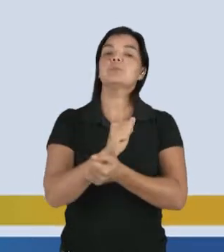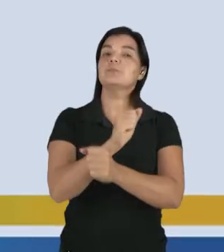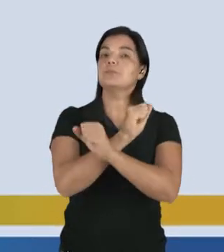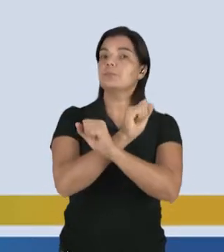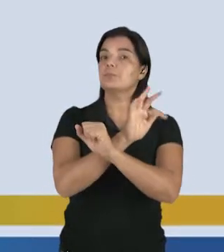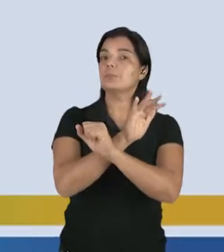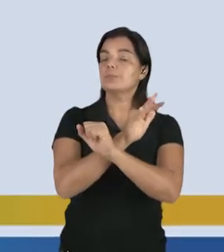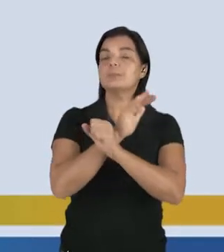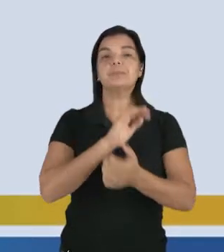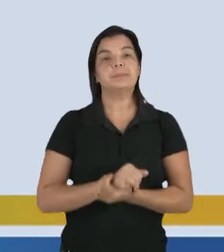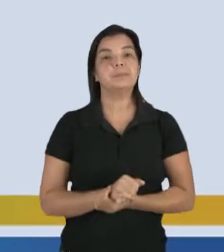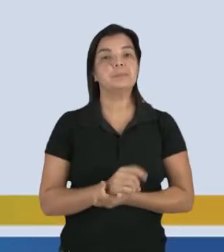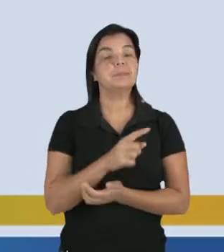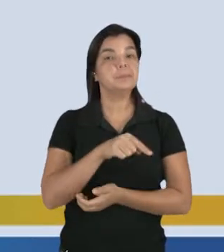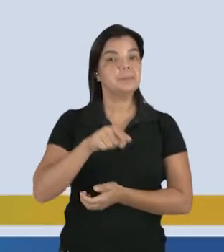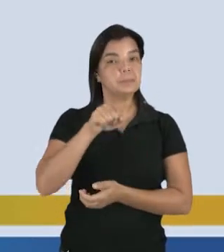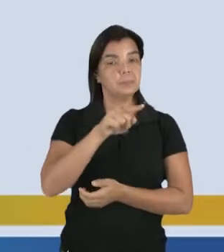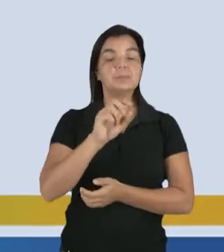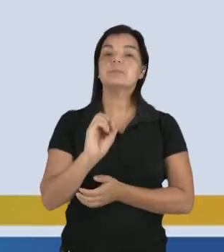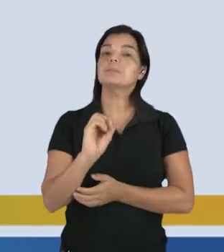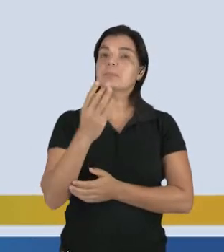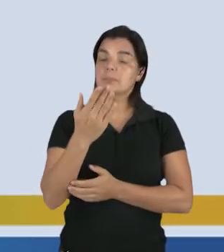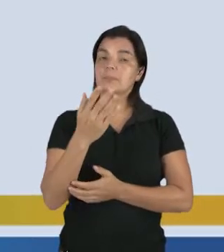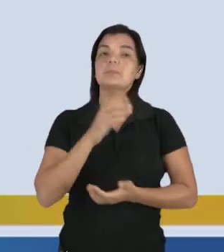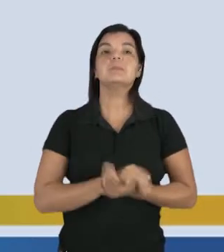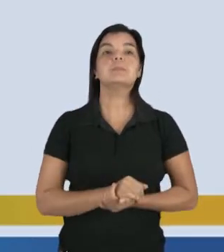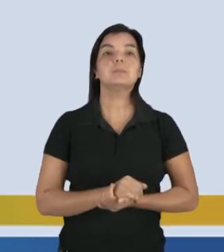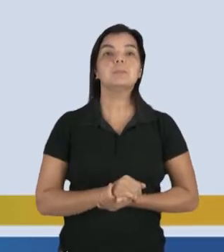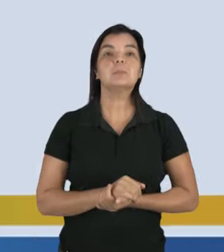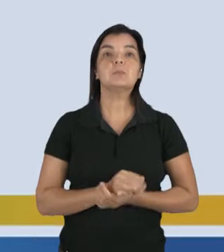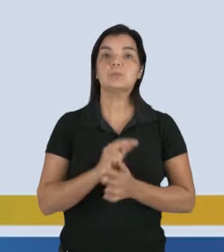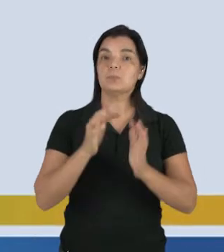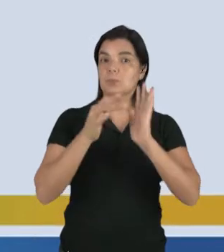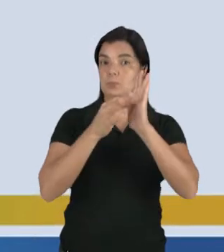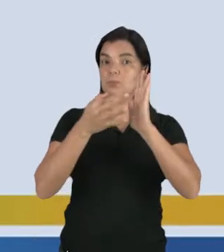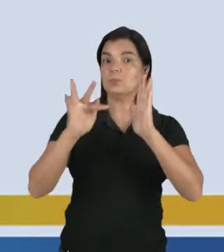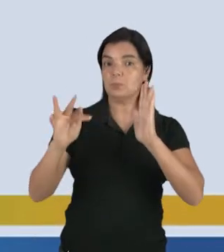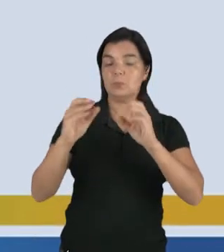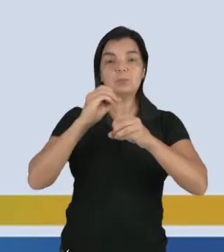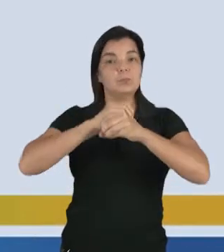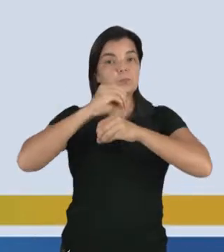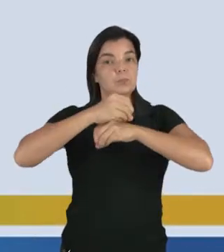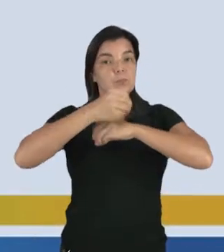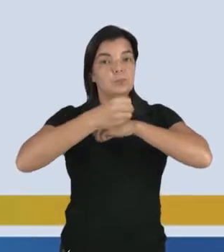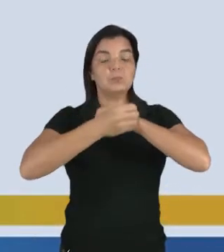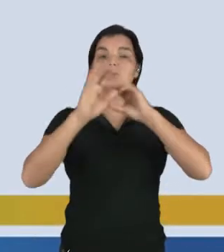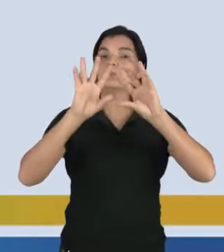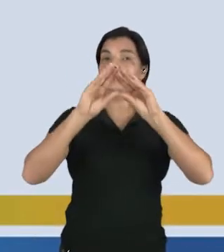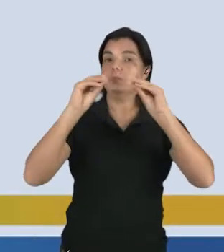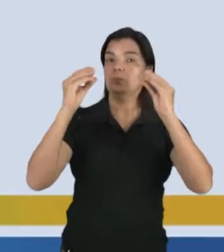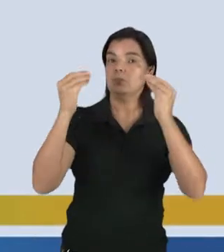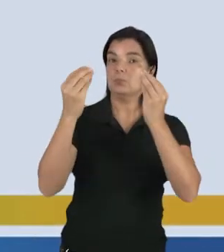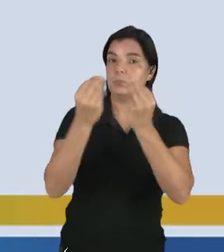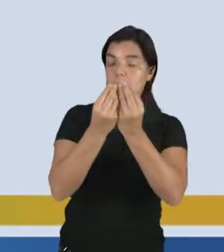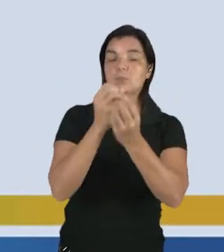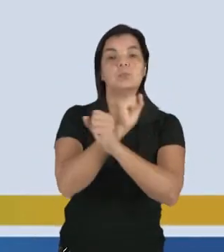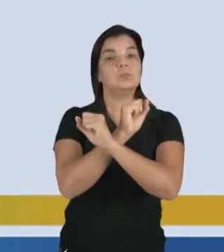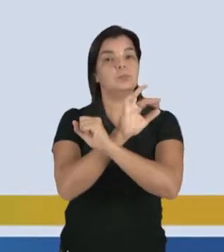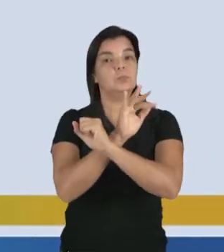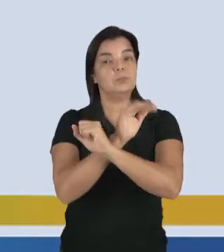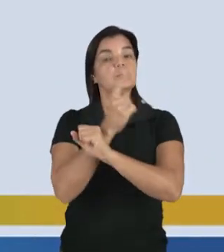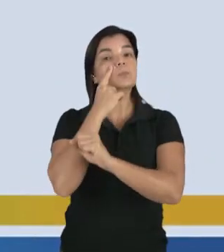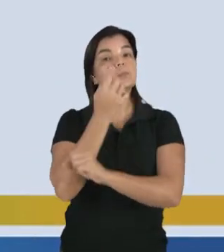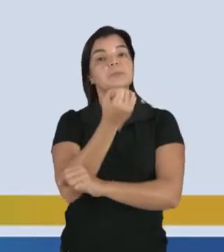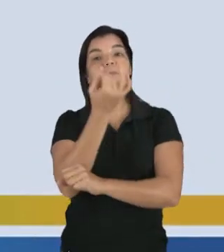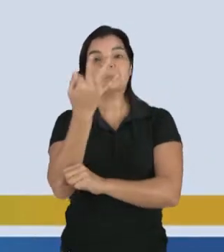4 hidrogênios. E aí, para que isso aconteça, pessoal, na fórmula molecular da substância que representa um ácido, você vai